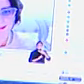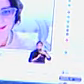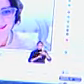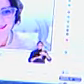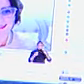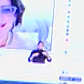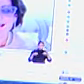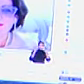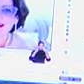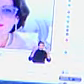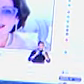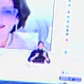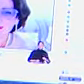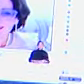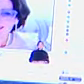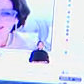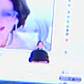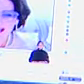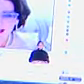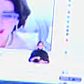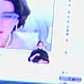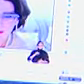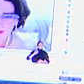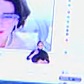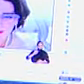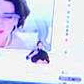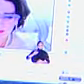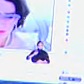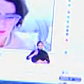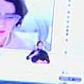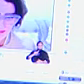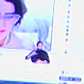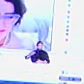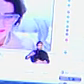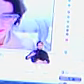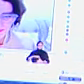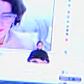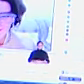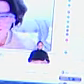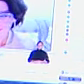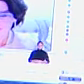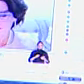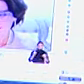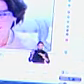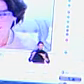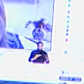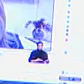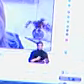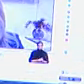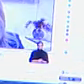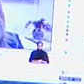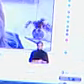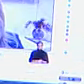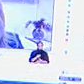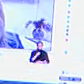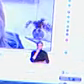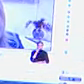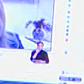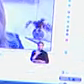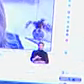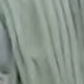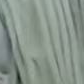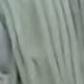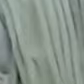gestão pública e o alinhamento aos objetivos de desenvolvimento sustentável da agenda 2030 da Organização das Nações